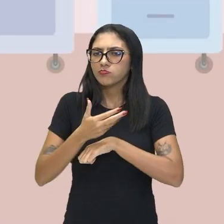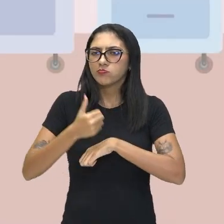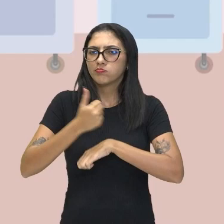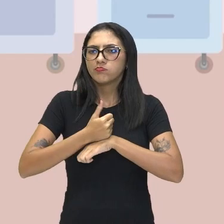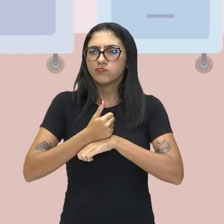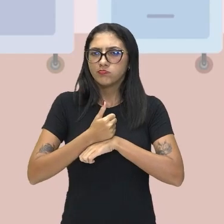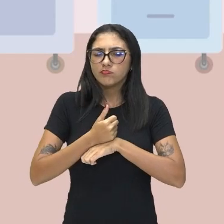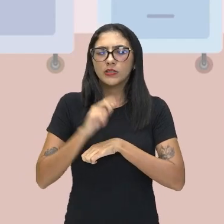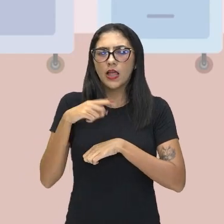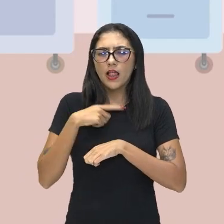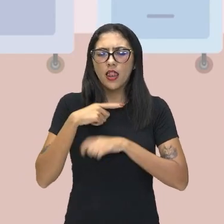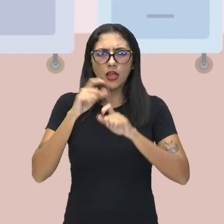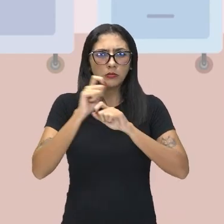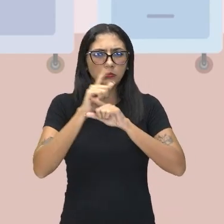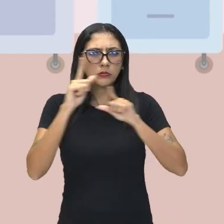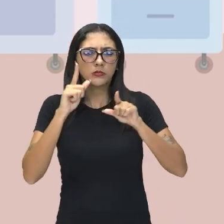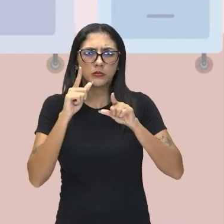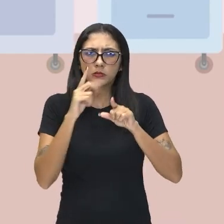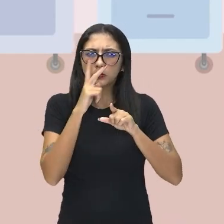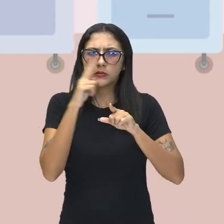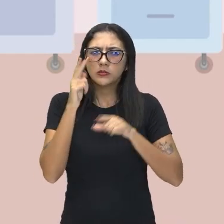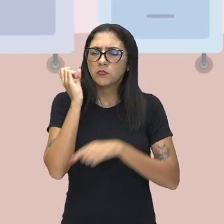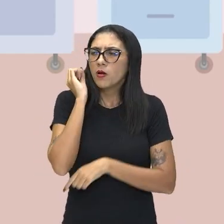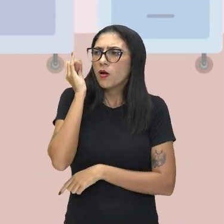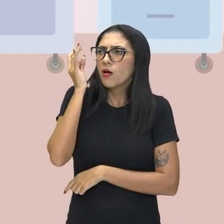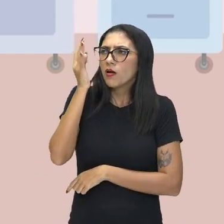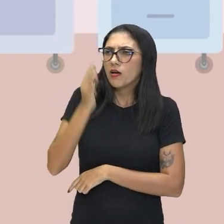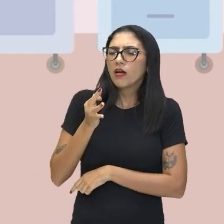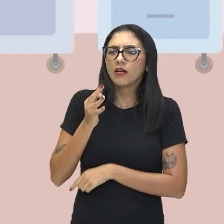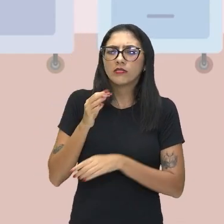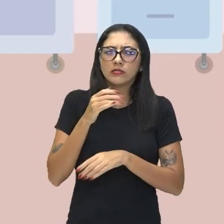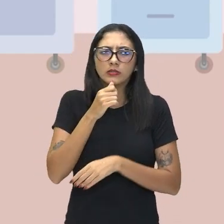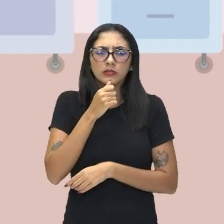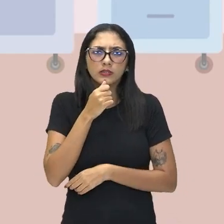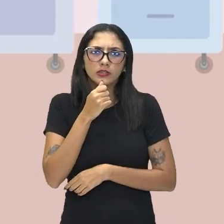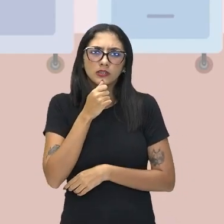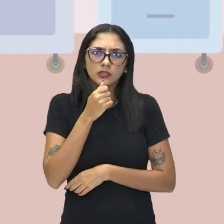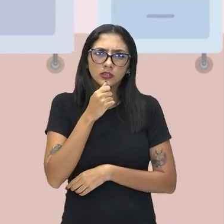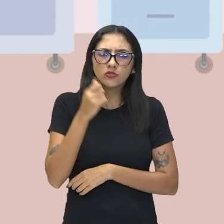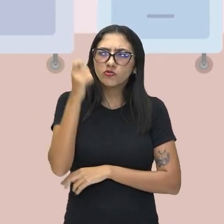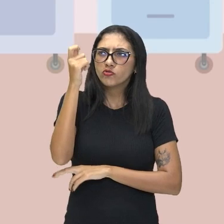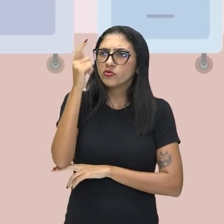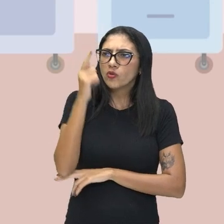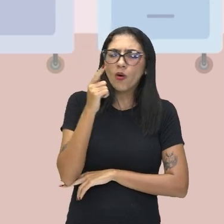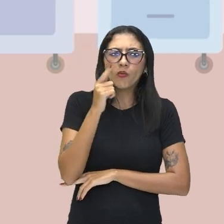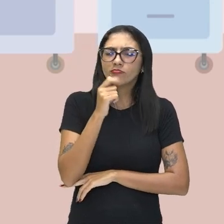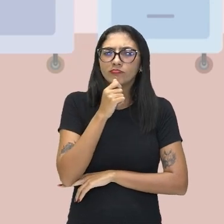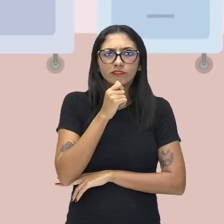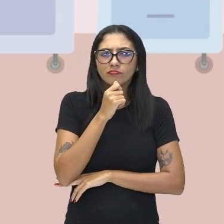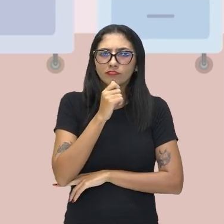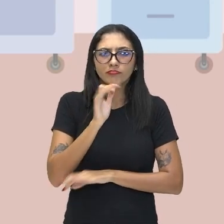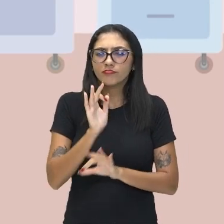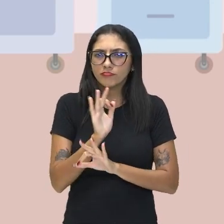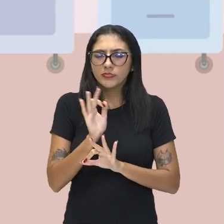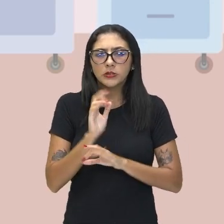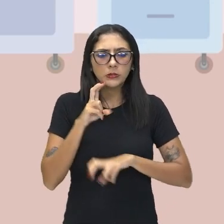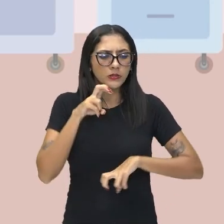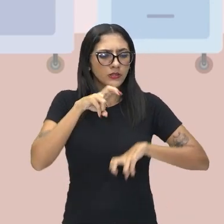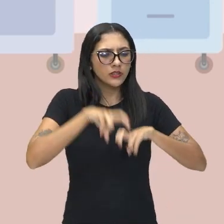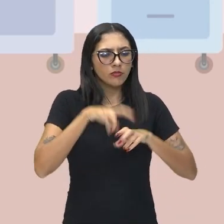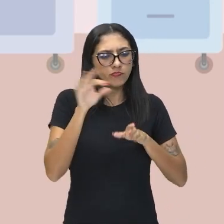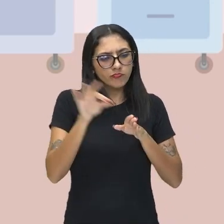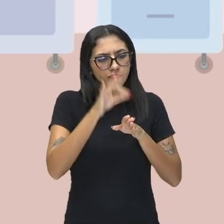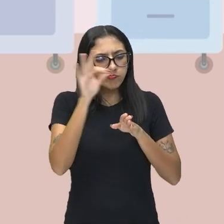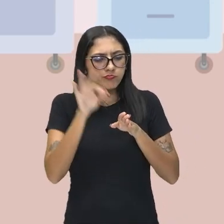no escuro, como se ouvisse o sol chegando atrás das beiradas da noite, e logo sentava-se ao tear. Linha clara